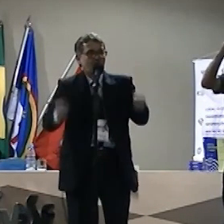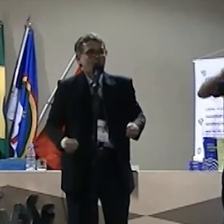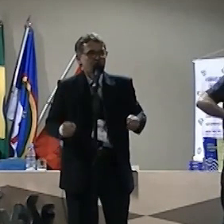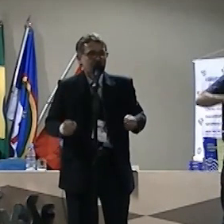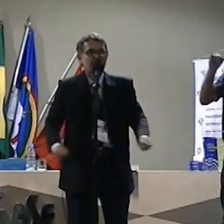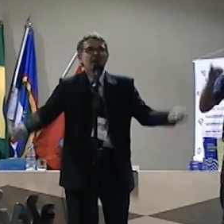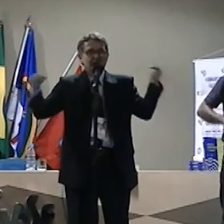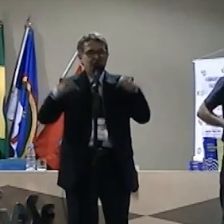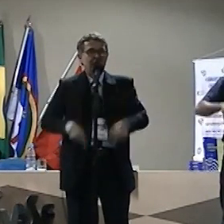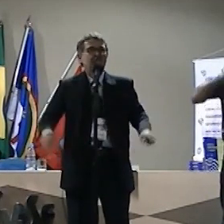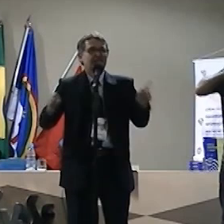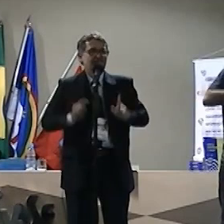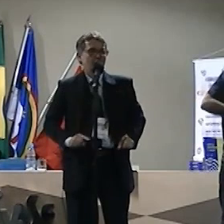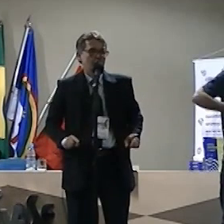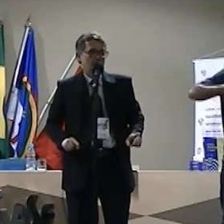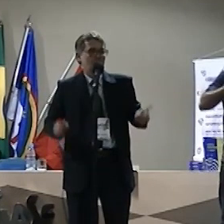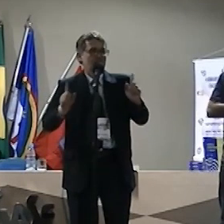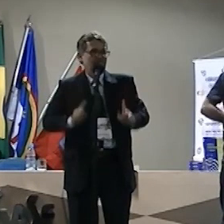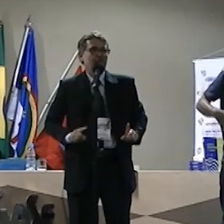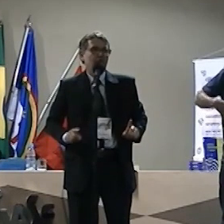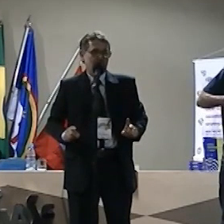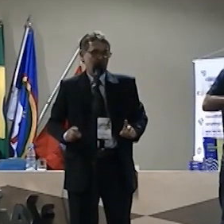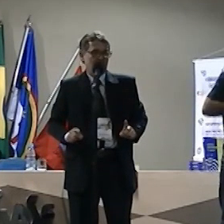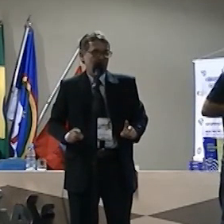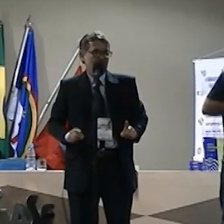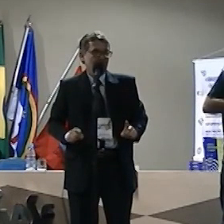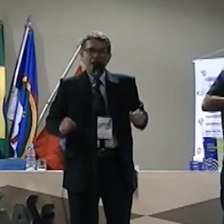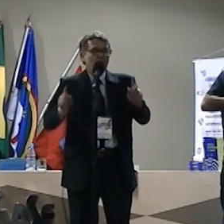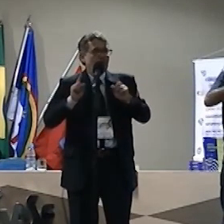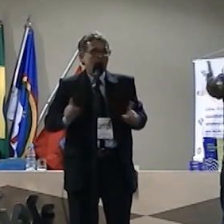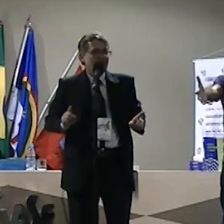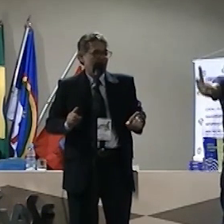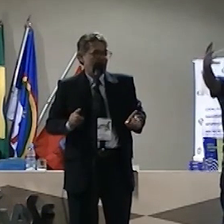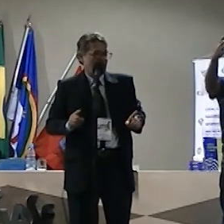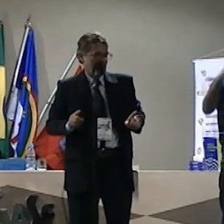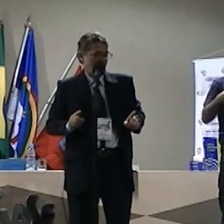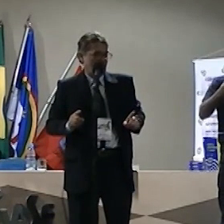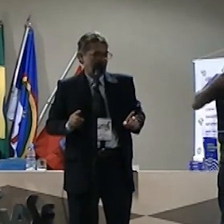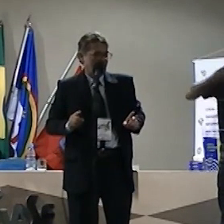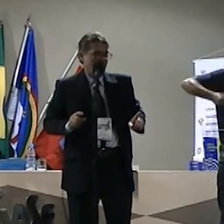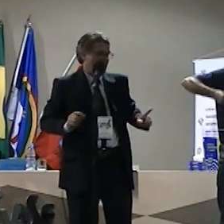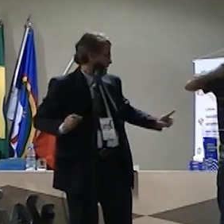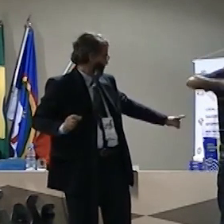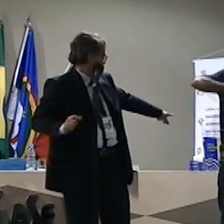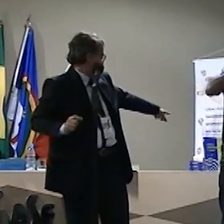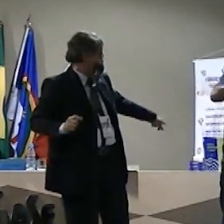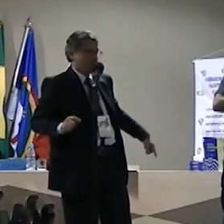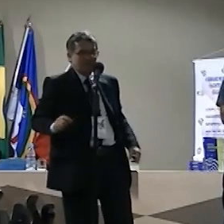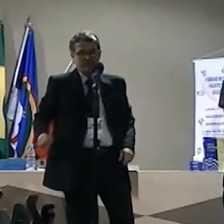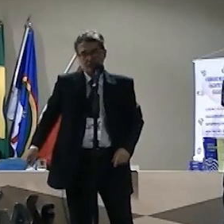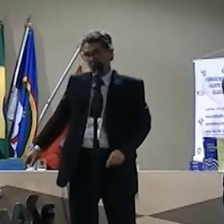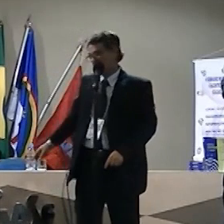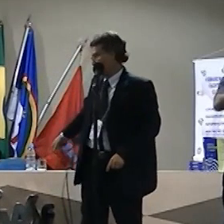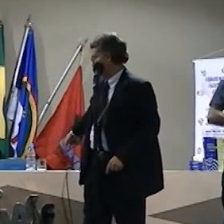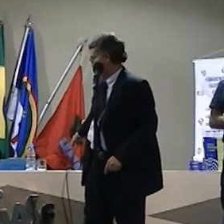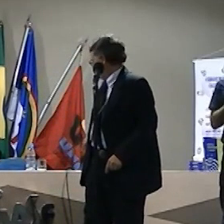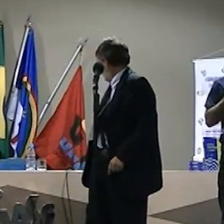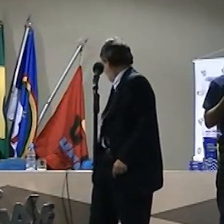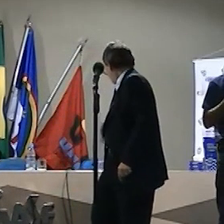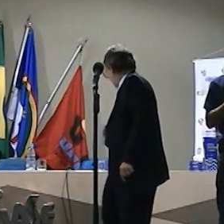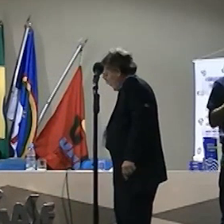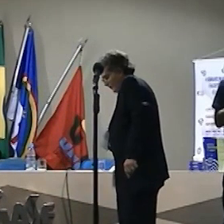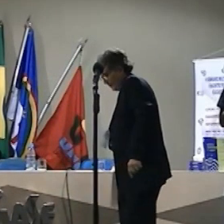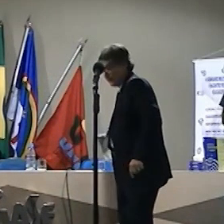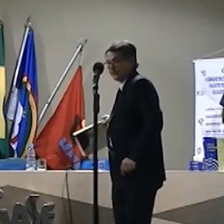Dores, angústias, e a gente aqui trazer construções e resoluções. Eu não tenho a resposta pronta, mas esse livro que eu acabei de mostrar a vocês